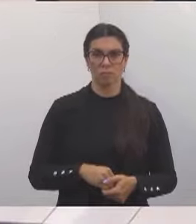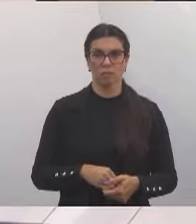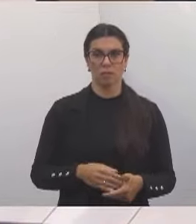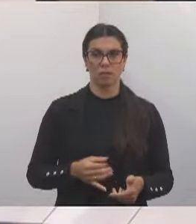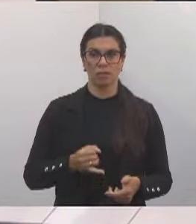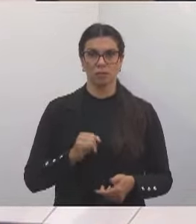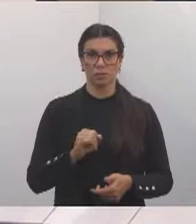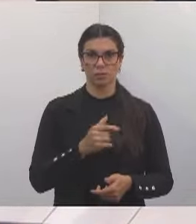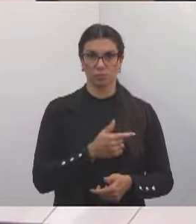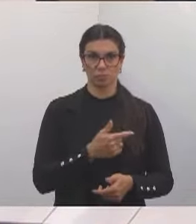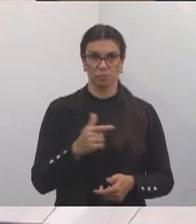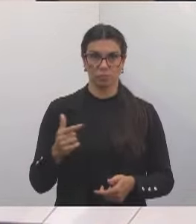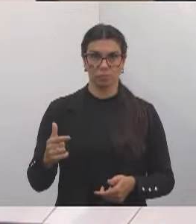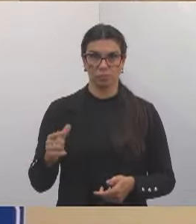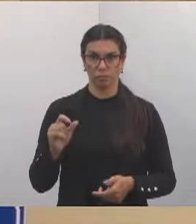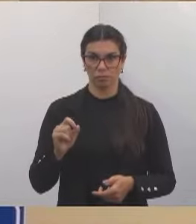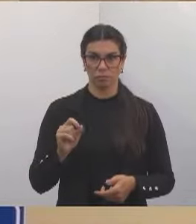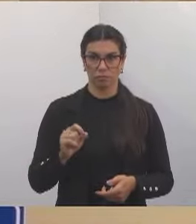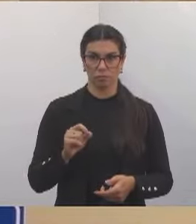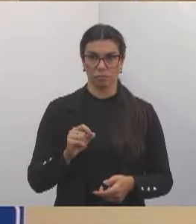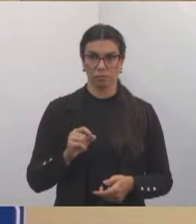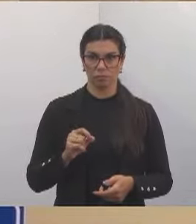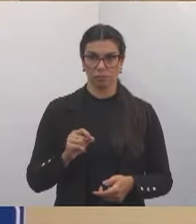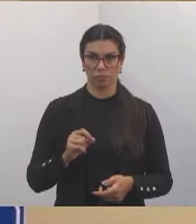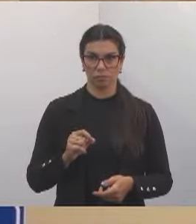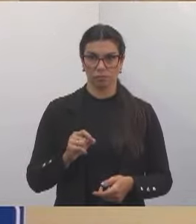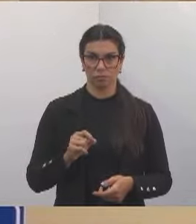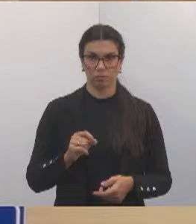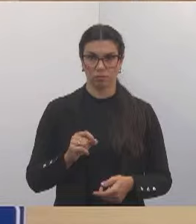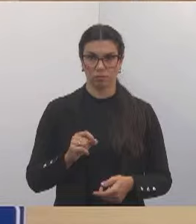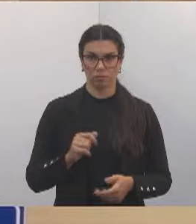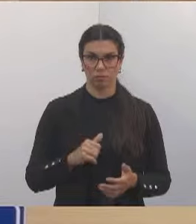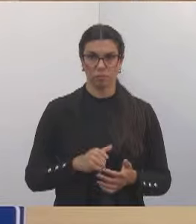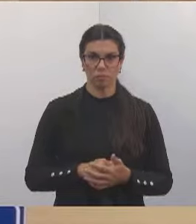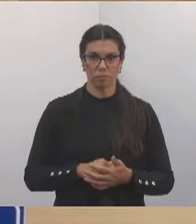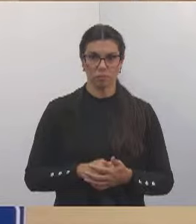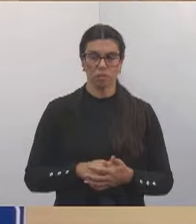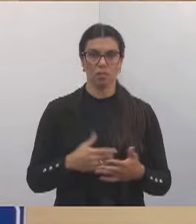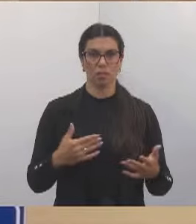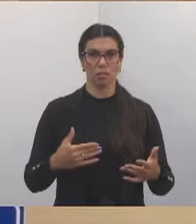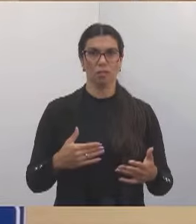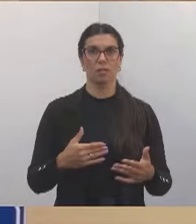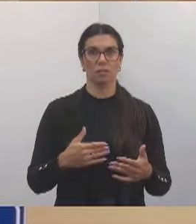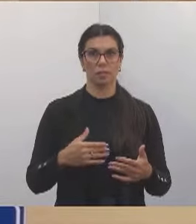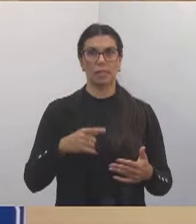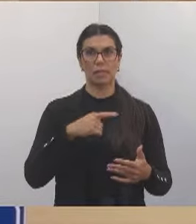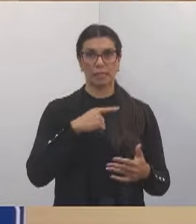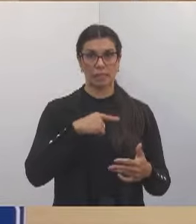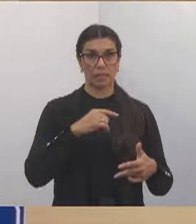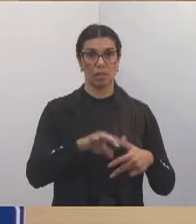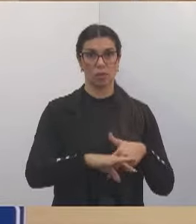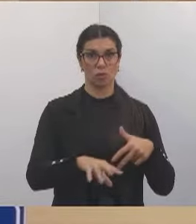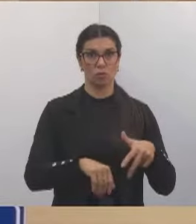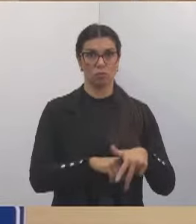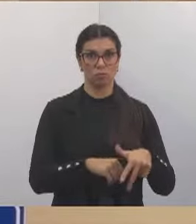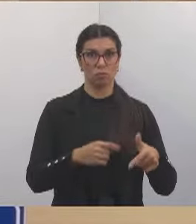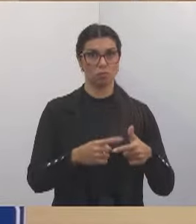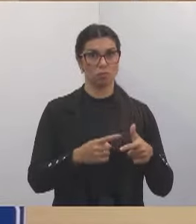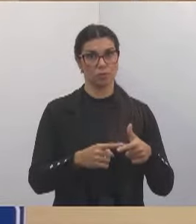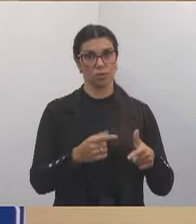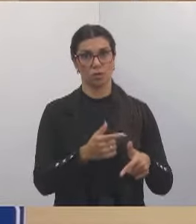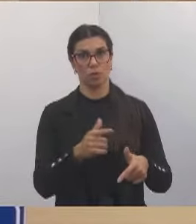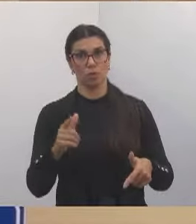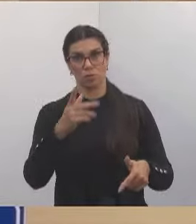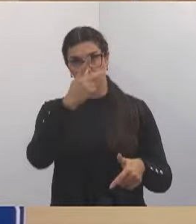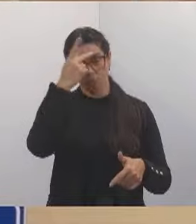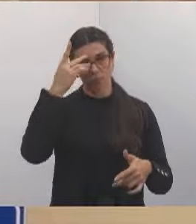quem, a pessoa que foi sofreu a corrupção, não tinha o corruptor, né? Nesse sentido, eu acho que a gente tem que combater e ser